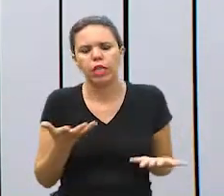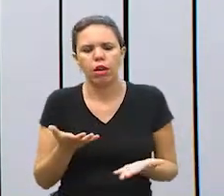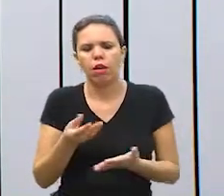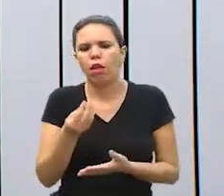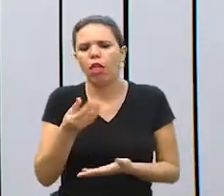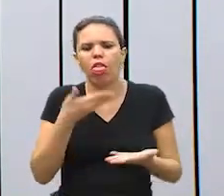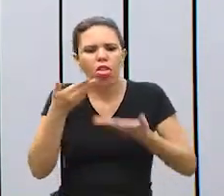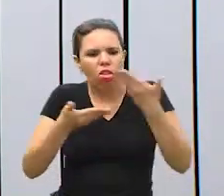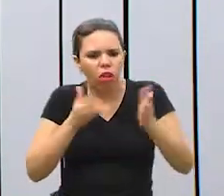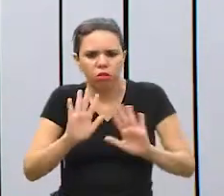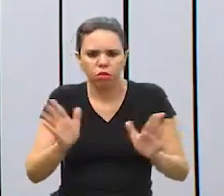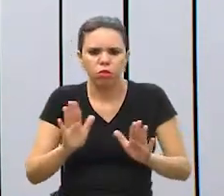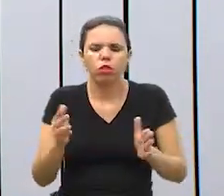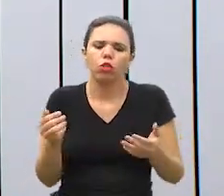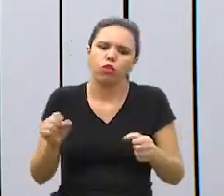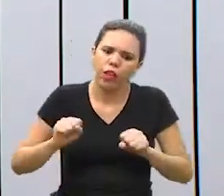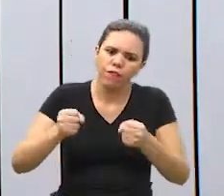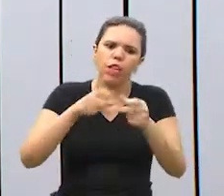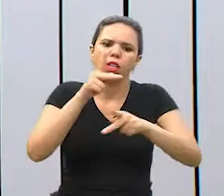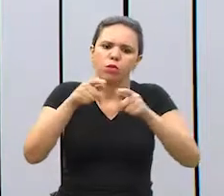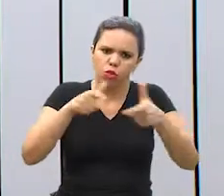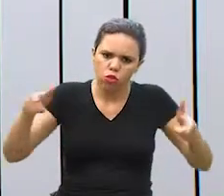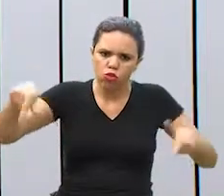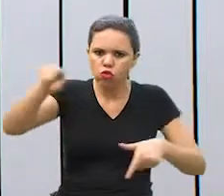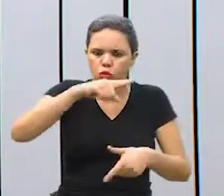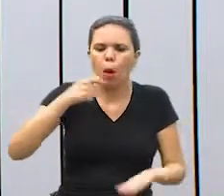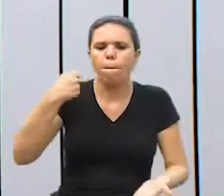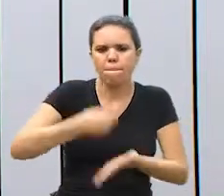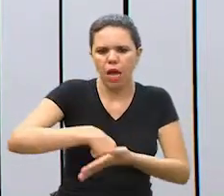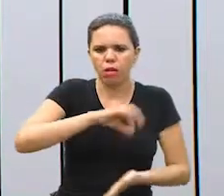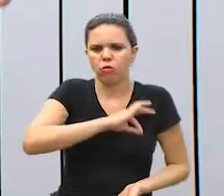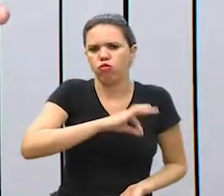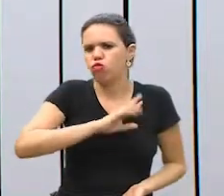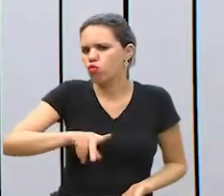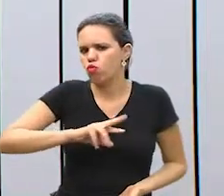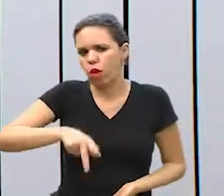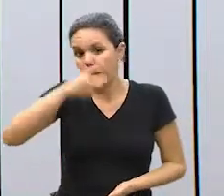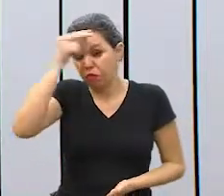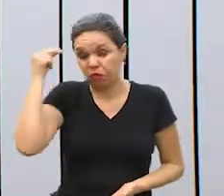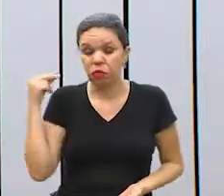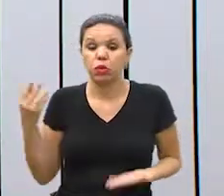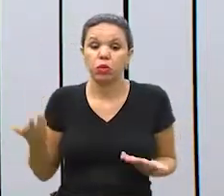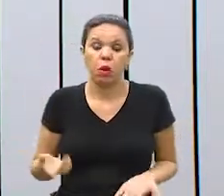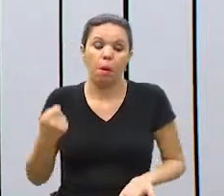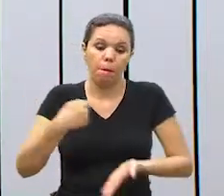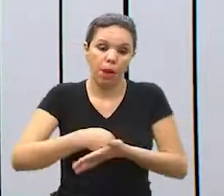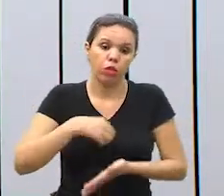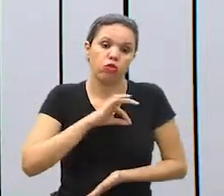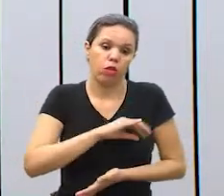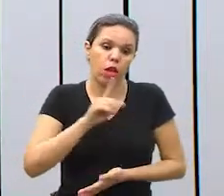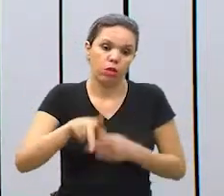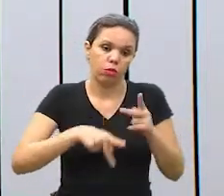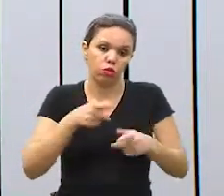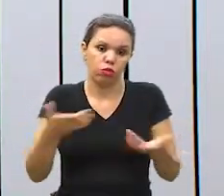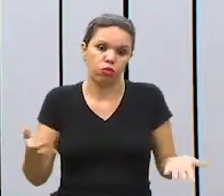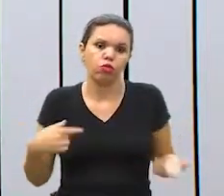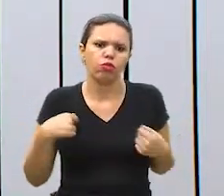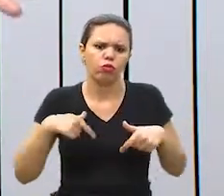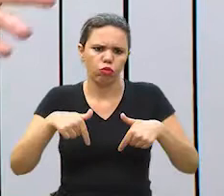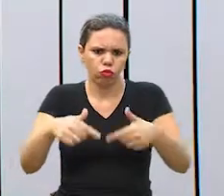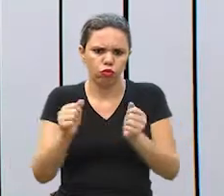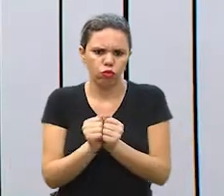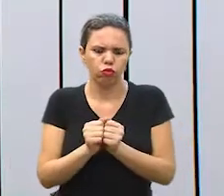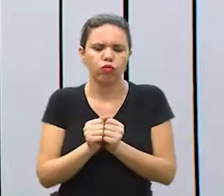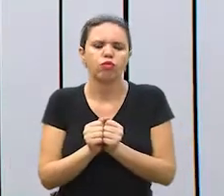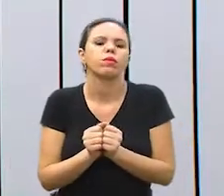bajular. Não, senhor, eu estou do lado da população. A população é que paga meu salário, não é a prefeitura. Quem paga o nosso salário é a população e nós temos que estar